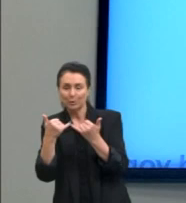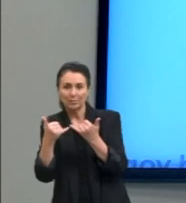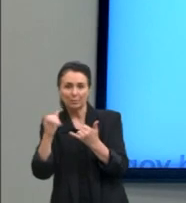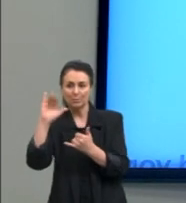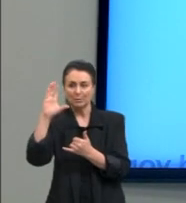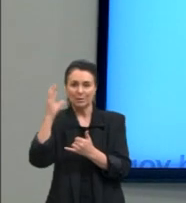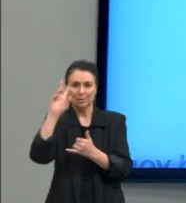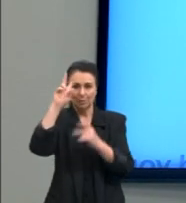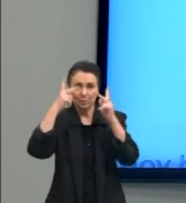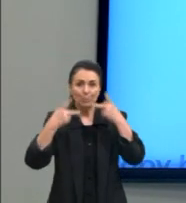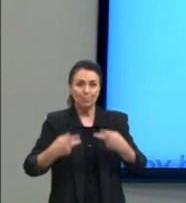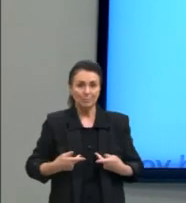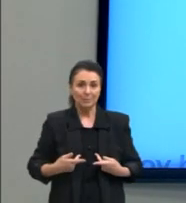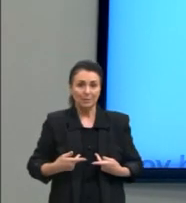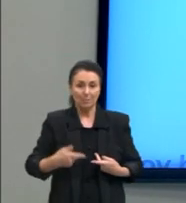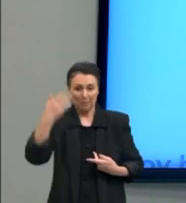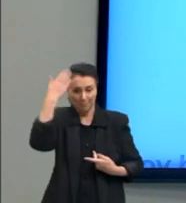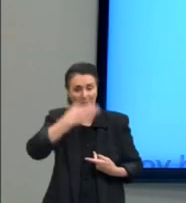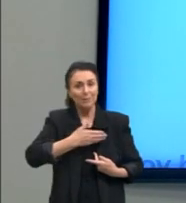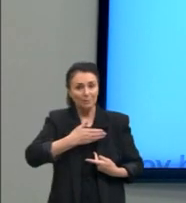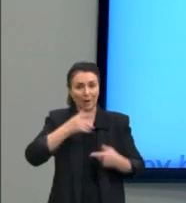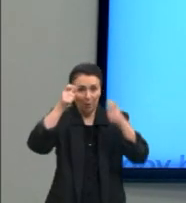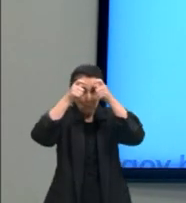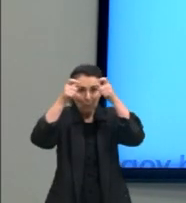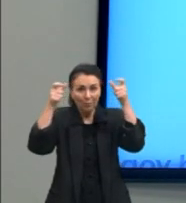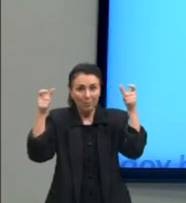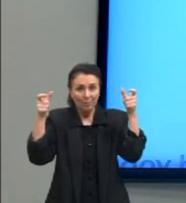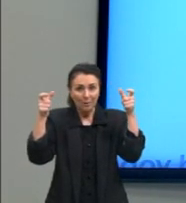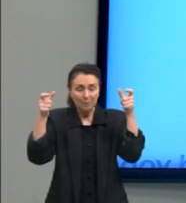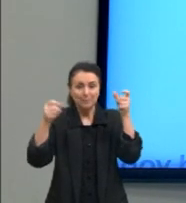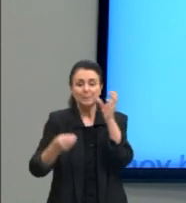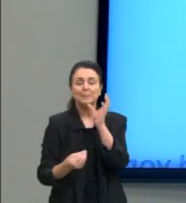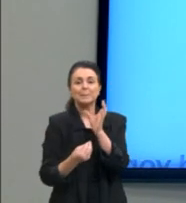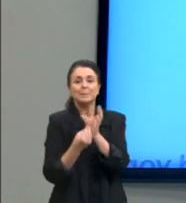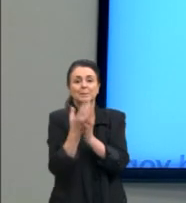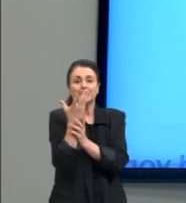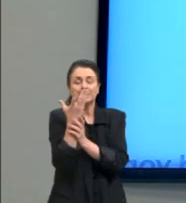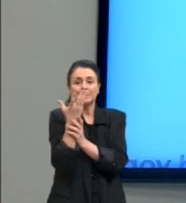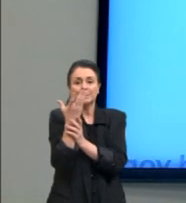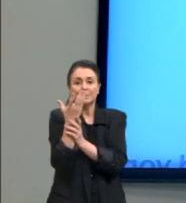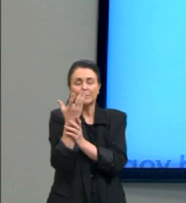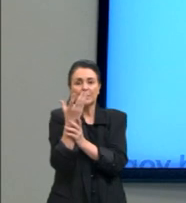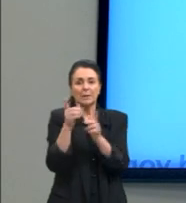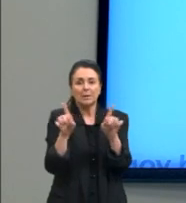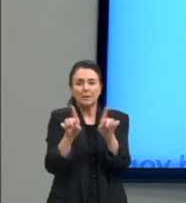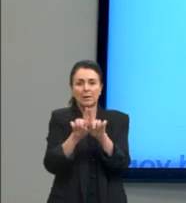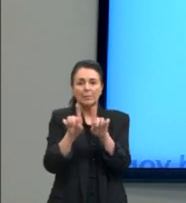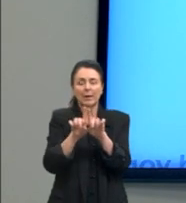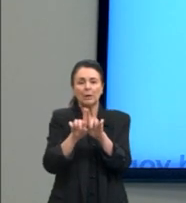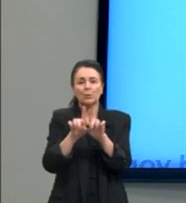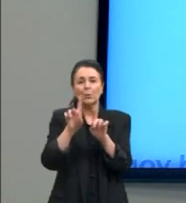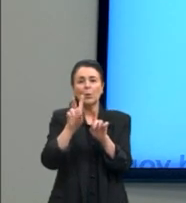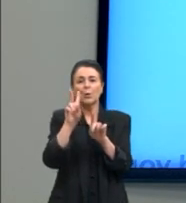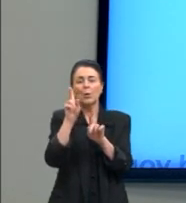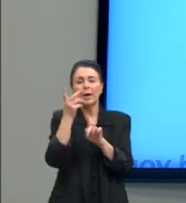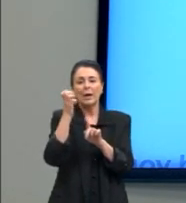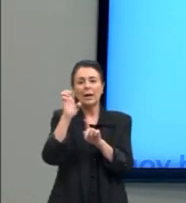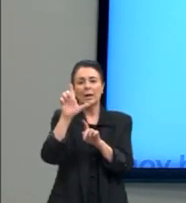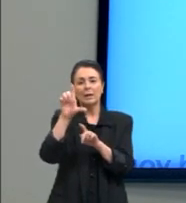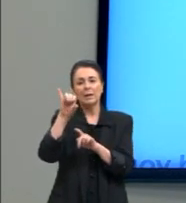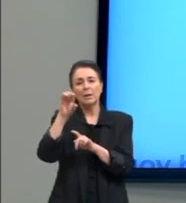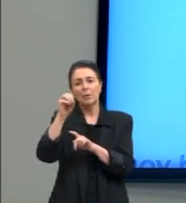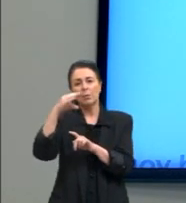qualquer área do conhecimento também ele surge Então a partir daqui daqui do heliocentrismo né O Galileu